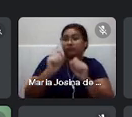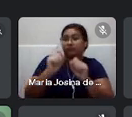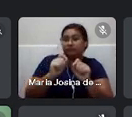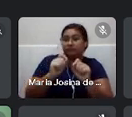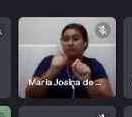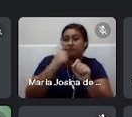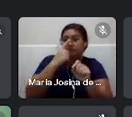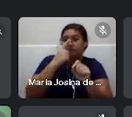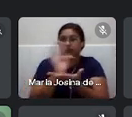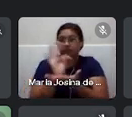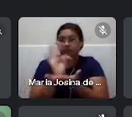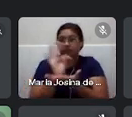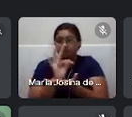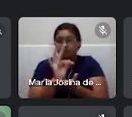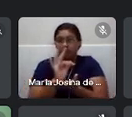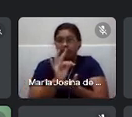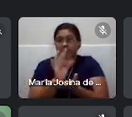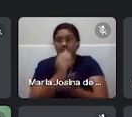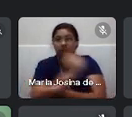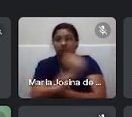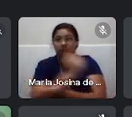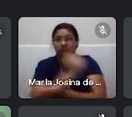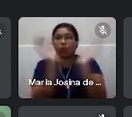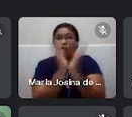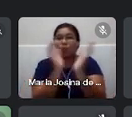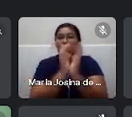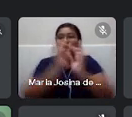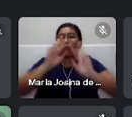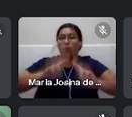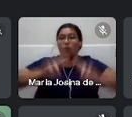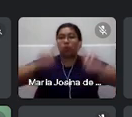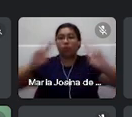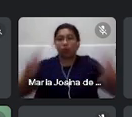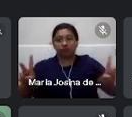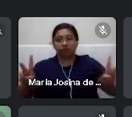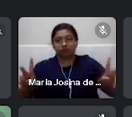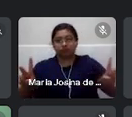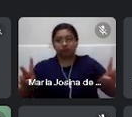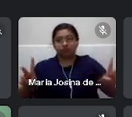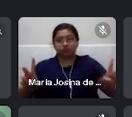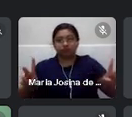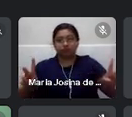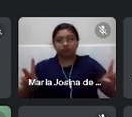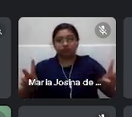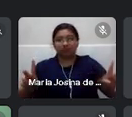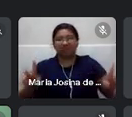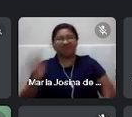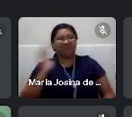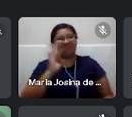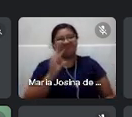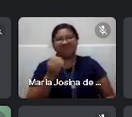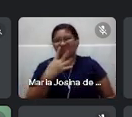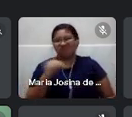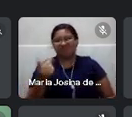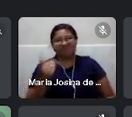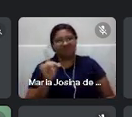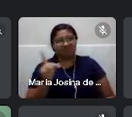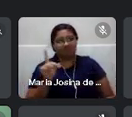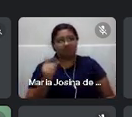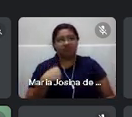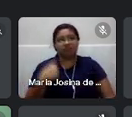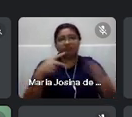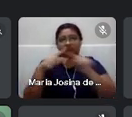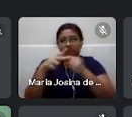alunos de grupos diferentes. Isso aí, para mim, não foi legal. É algo que eu corrigiria para o